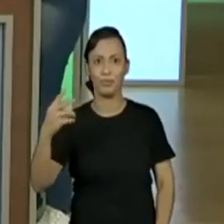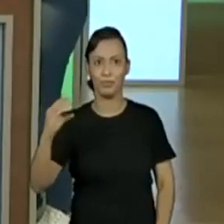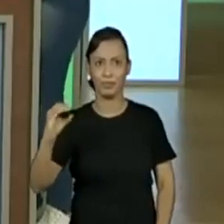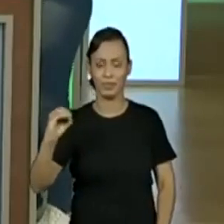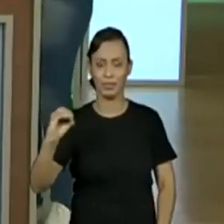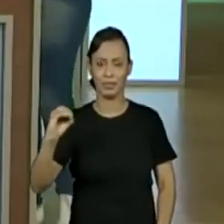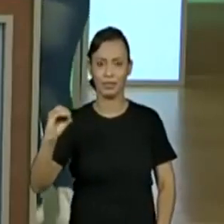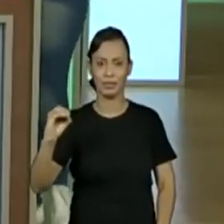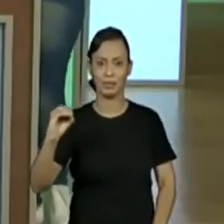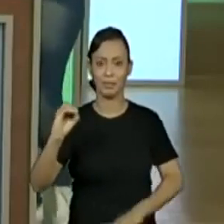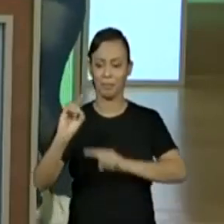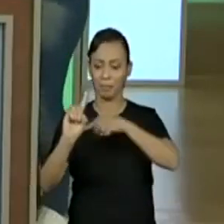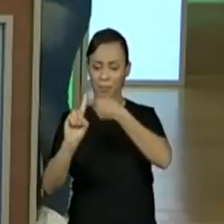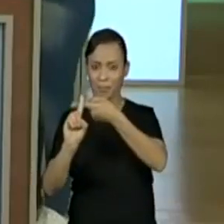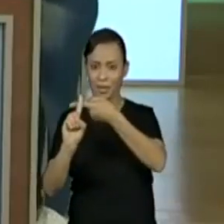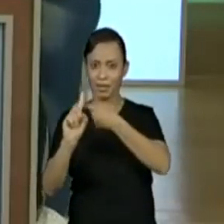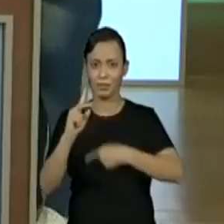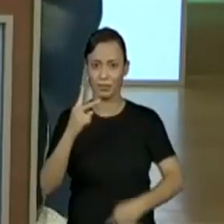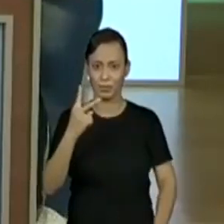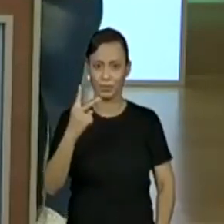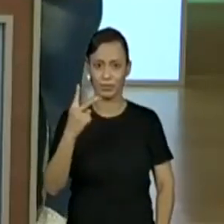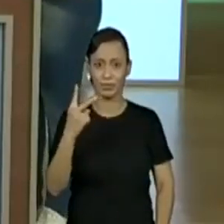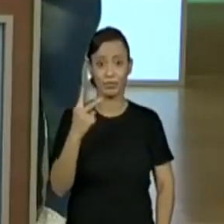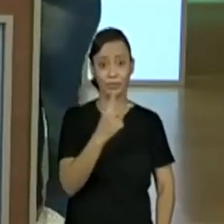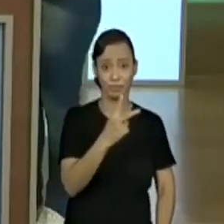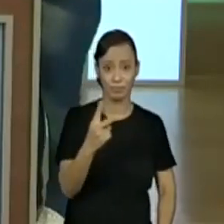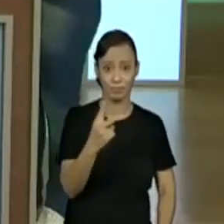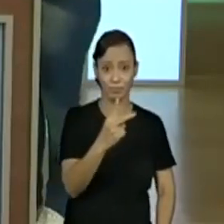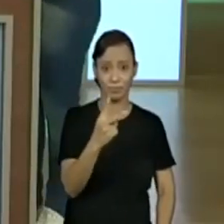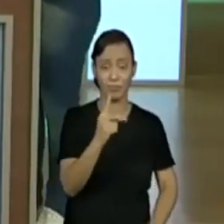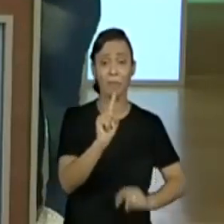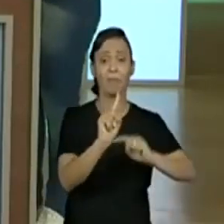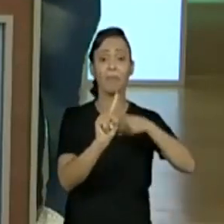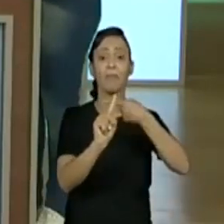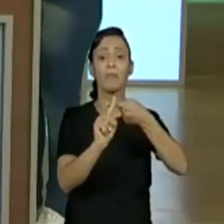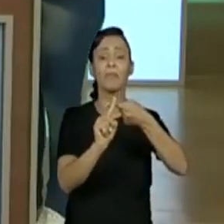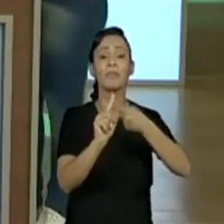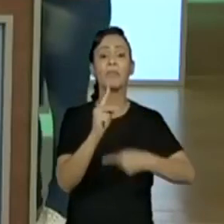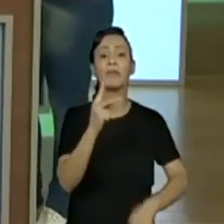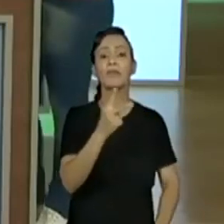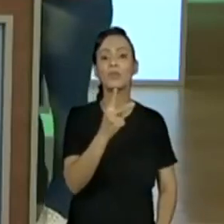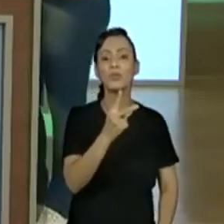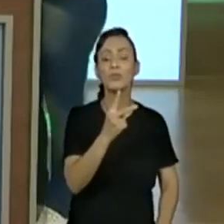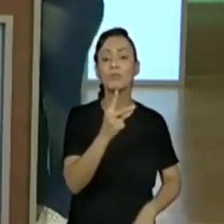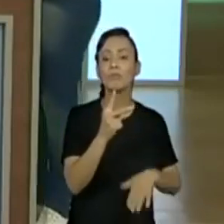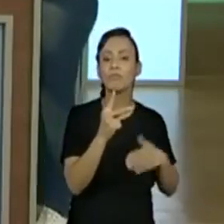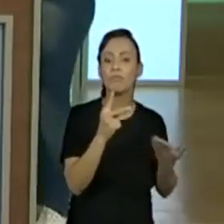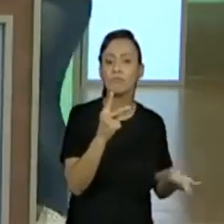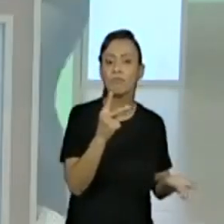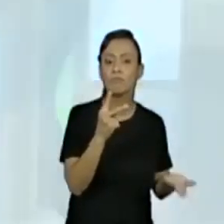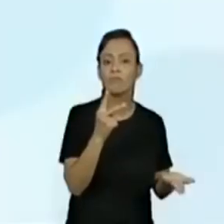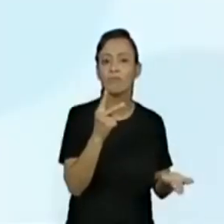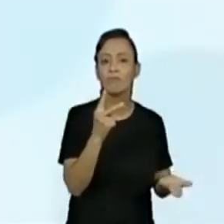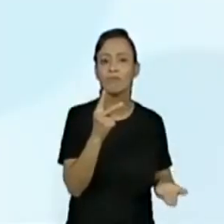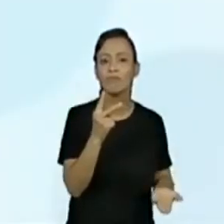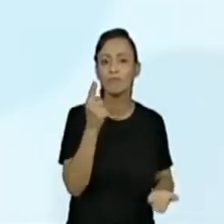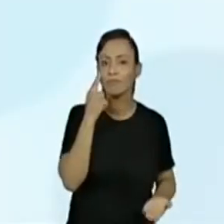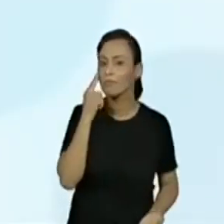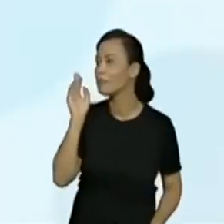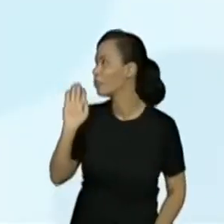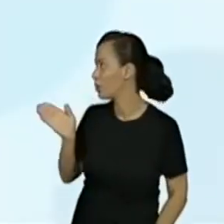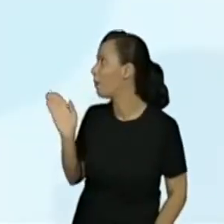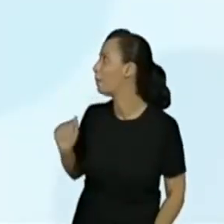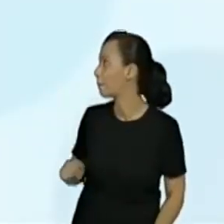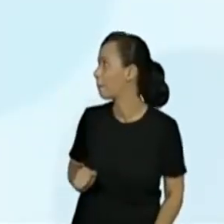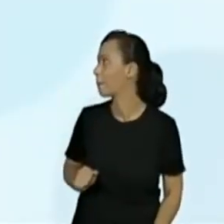aquele mesmo padrão da anterior, não é? E nós vamos passar sim para a próxima dezena, mas vamos ver. 20 mais 2,